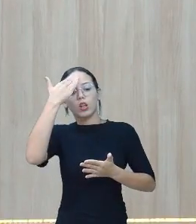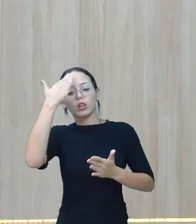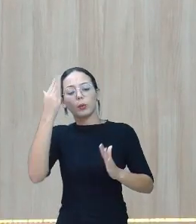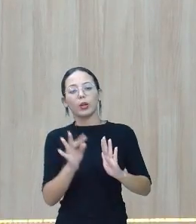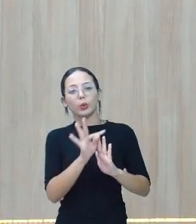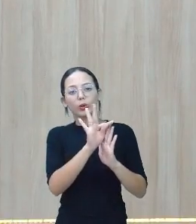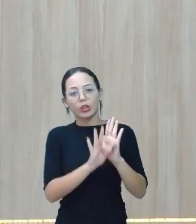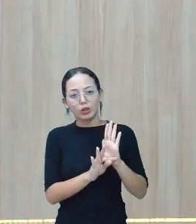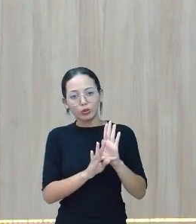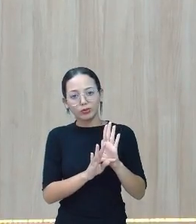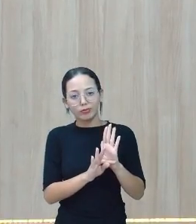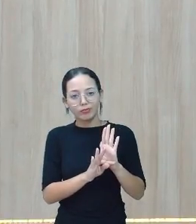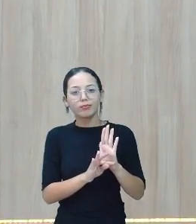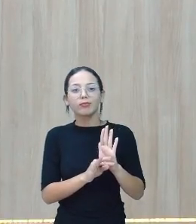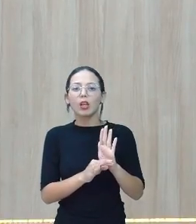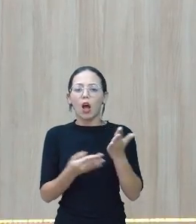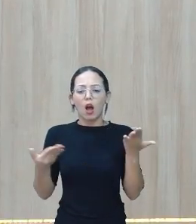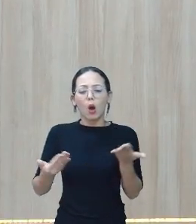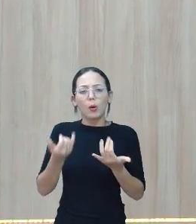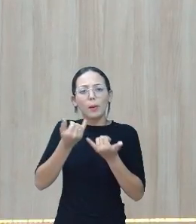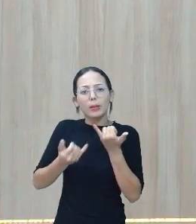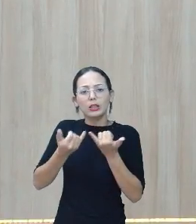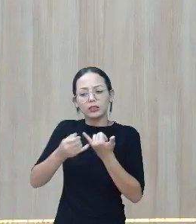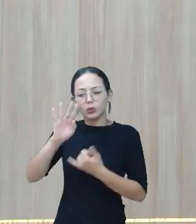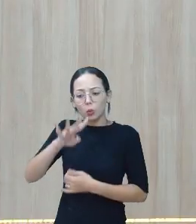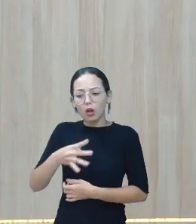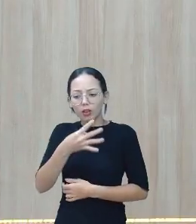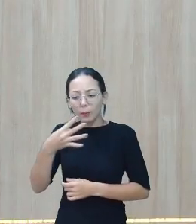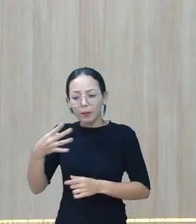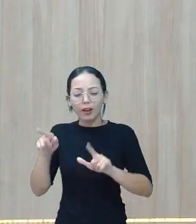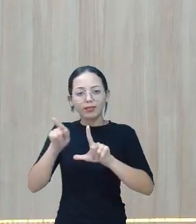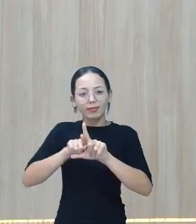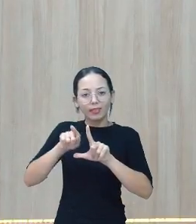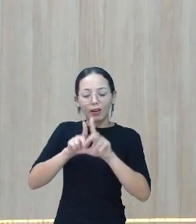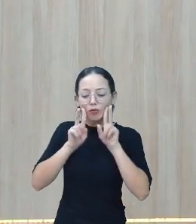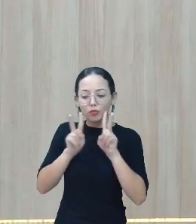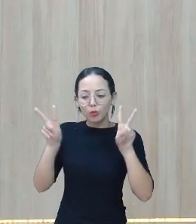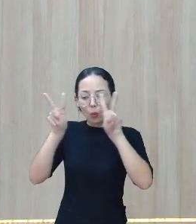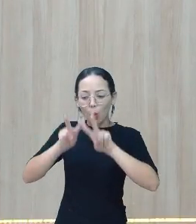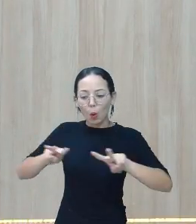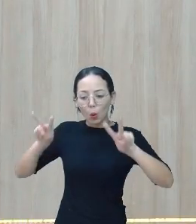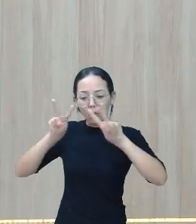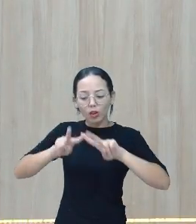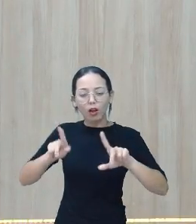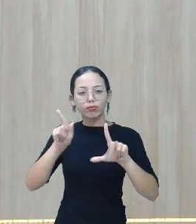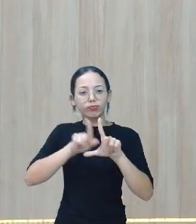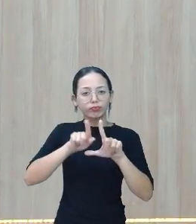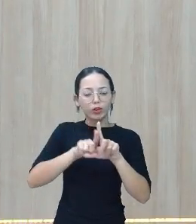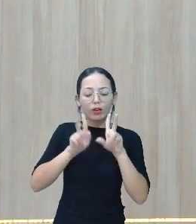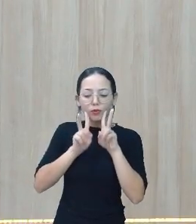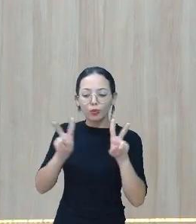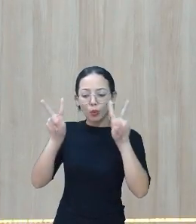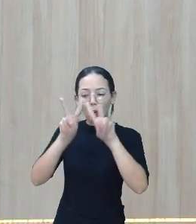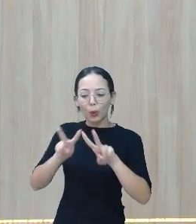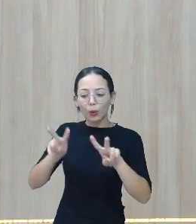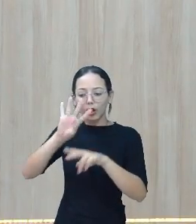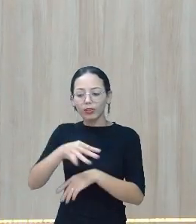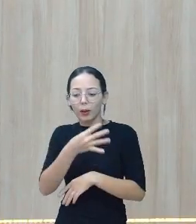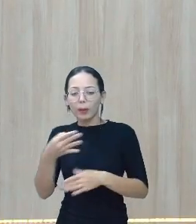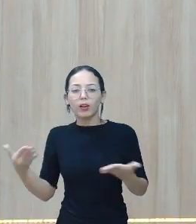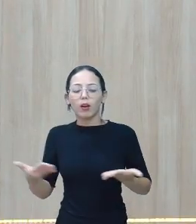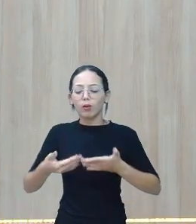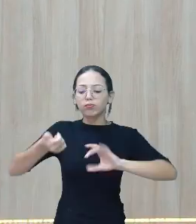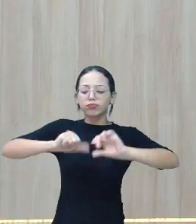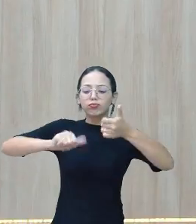texto. A gente vai fazer algo parecido com tabelas e gráficos. A gente vai olhar um gráfico, uma tabela e fazer uma